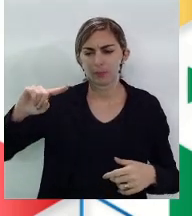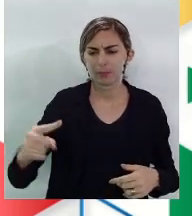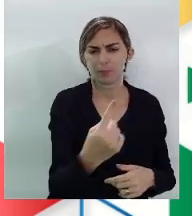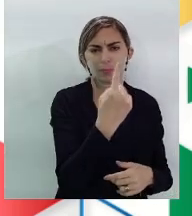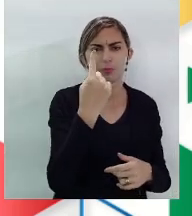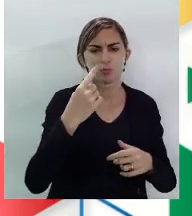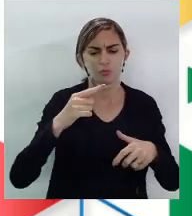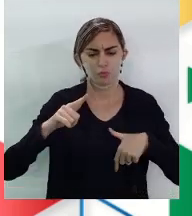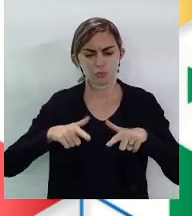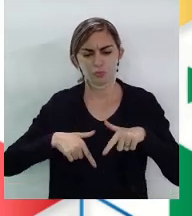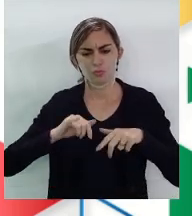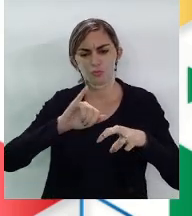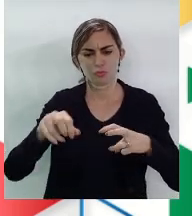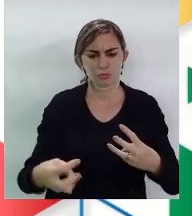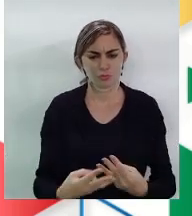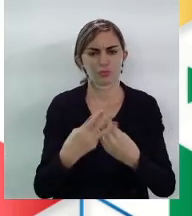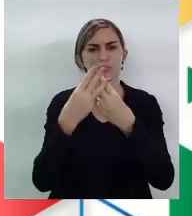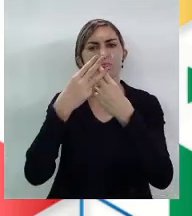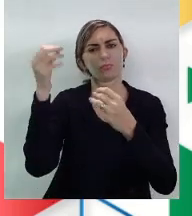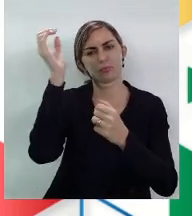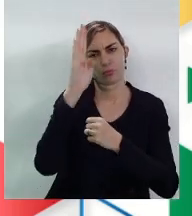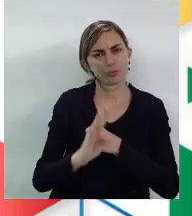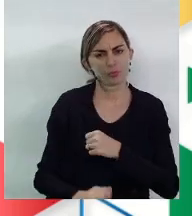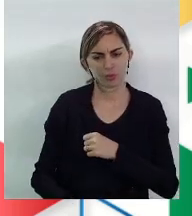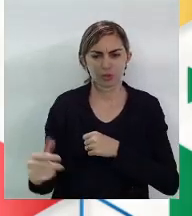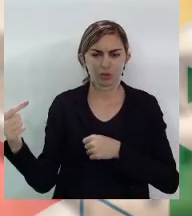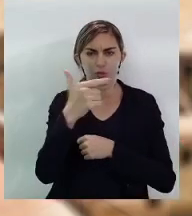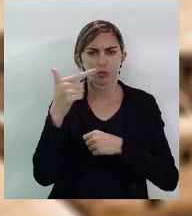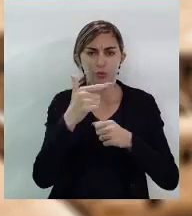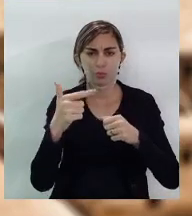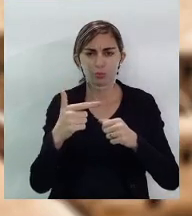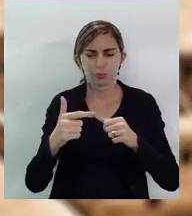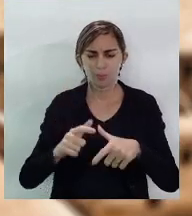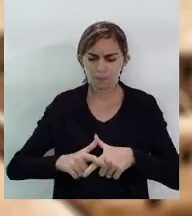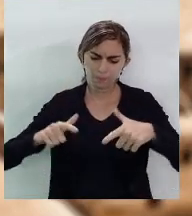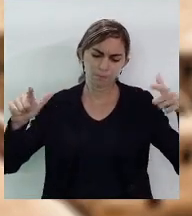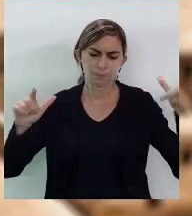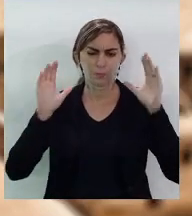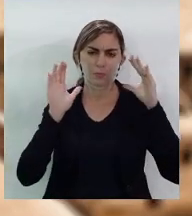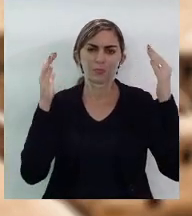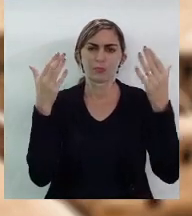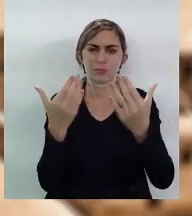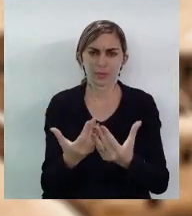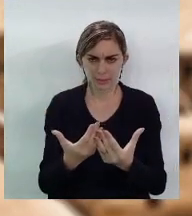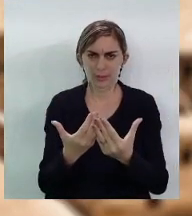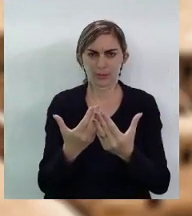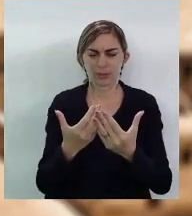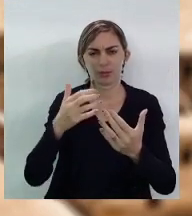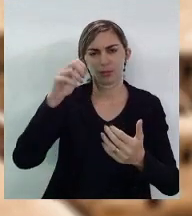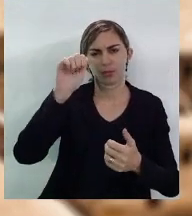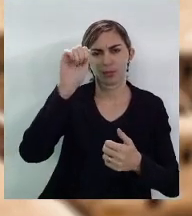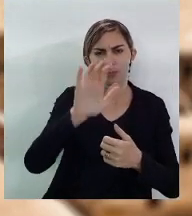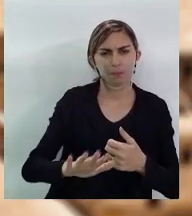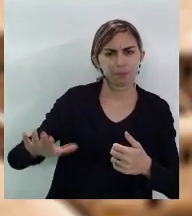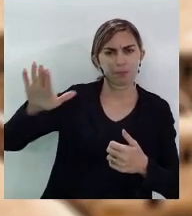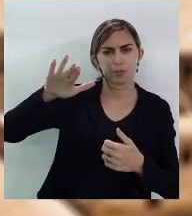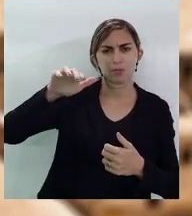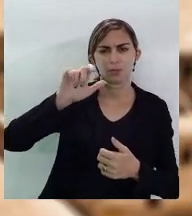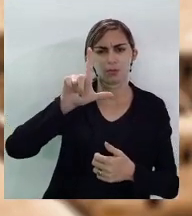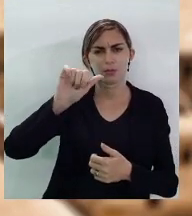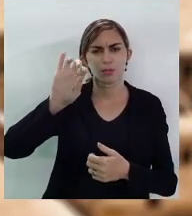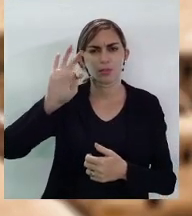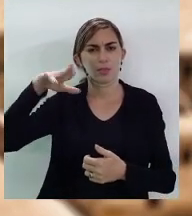Brasil e formam o quê? A segunda maior comunidade judaica da América Latina e também